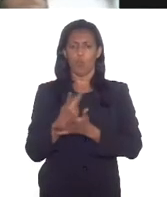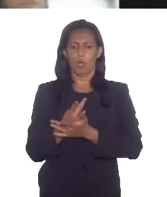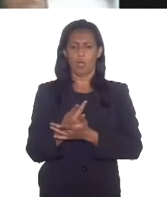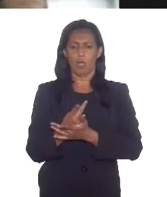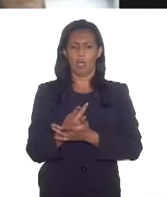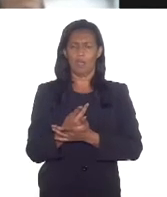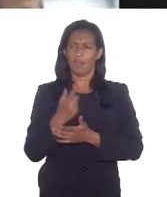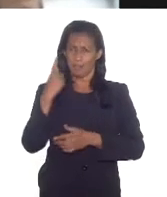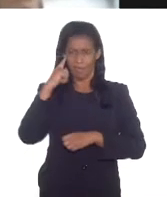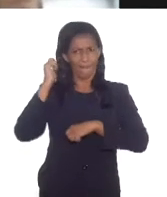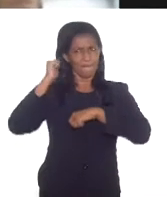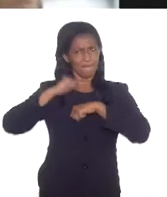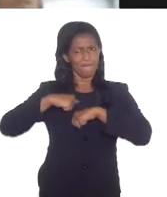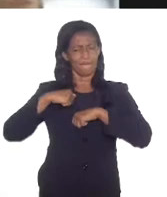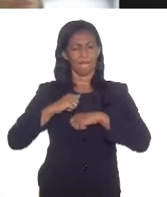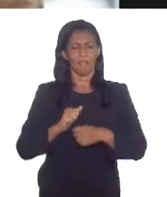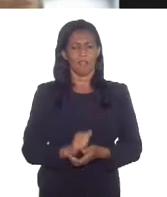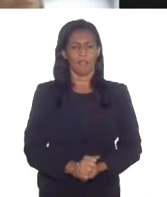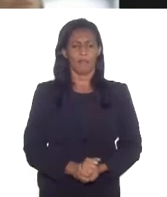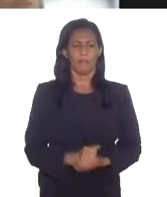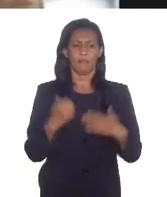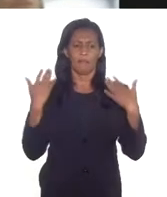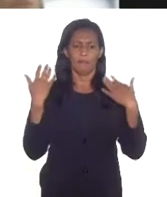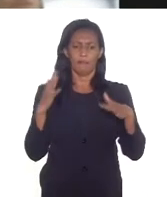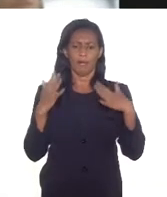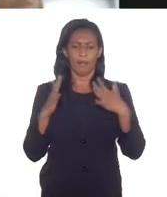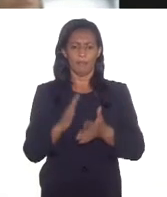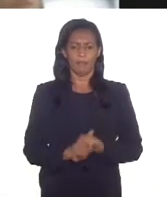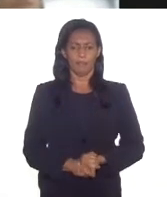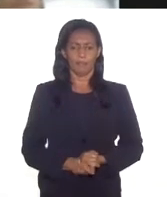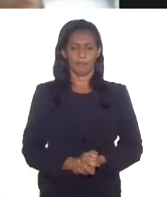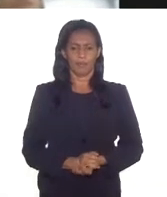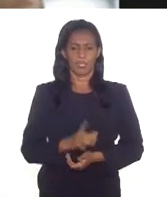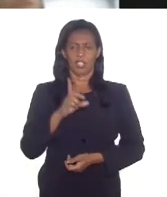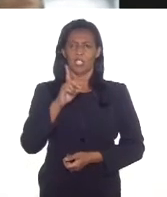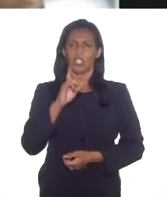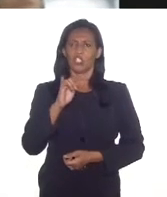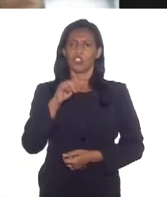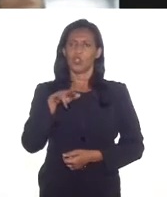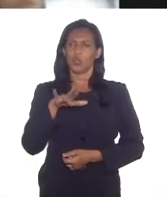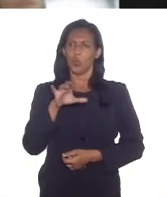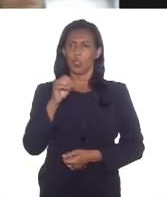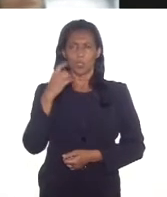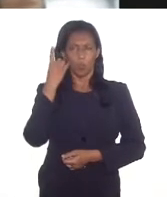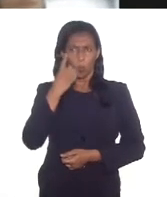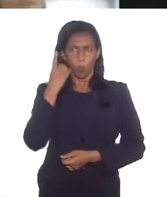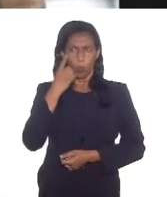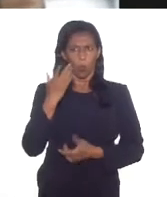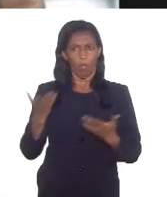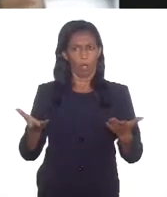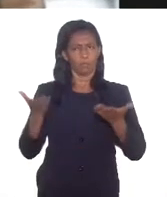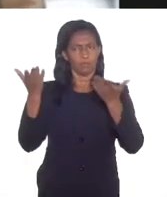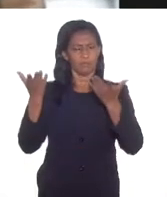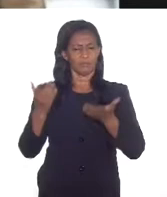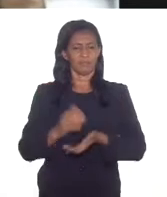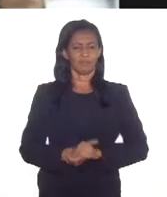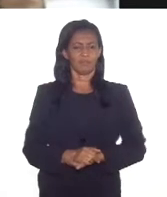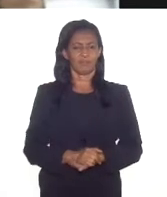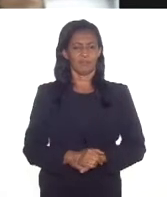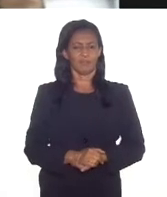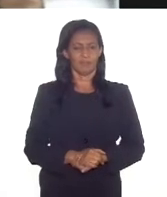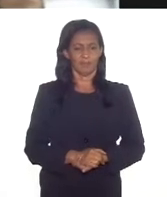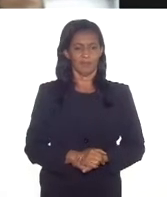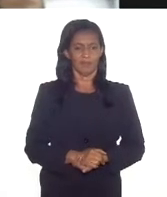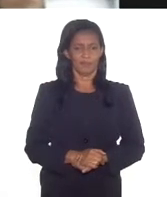levar o cascudo. Parabéns, colega Dionísio. Não é à toa que o senhor é imperador. Um